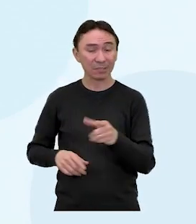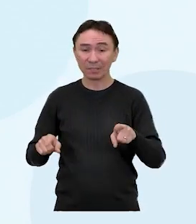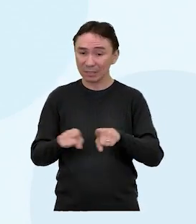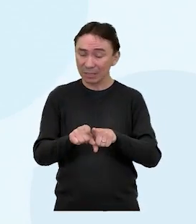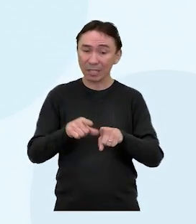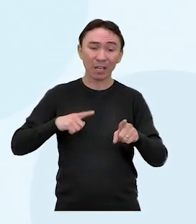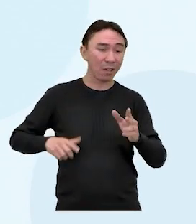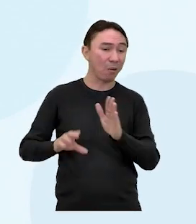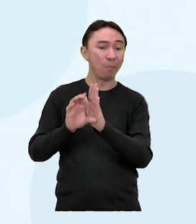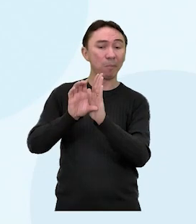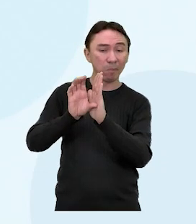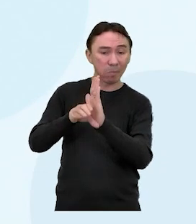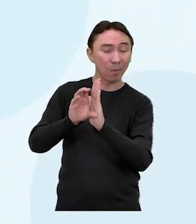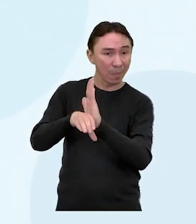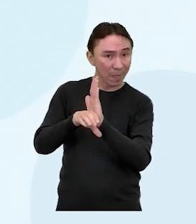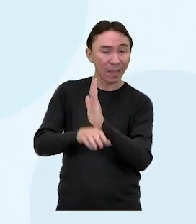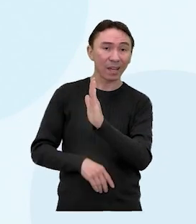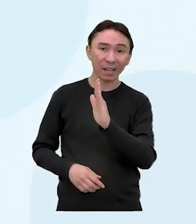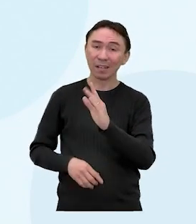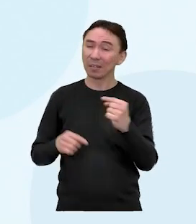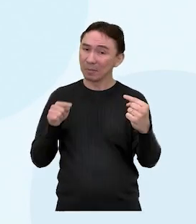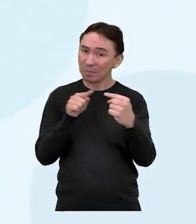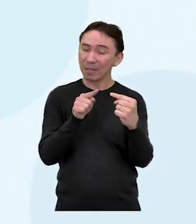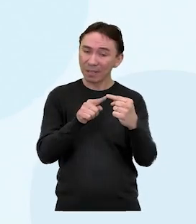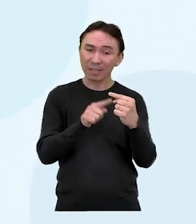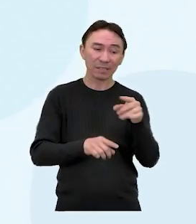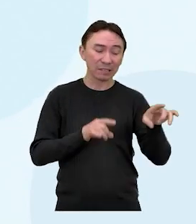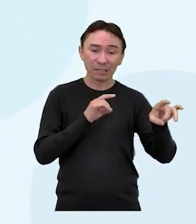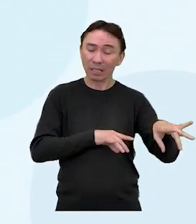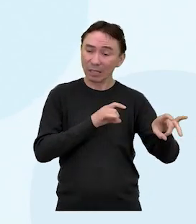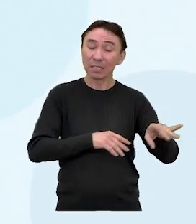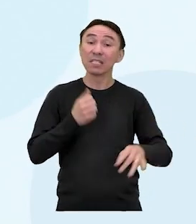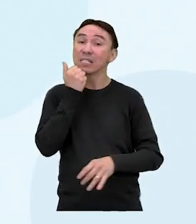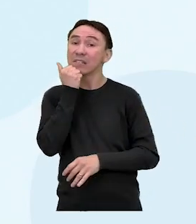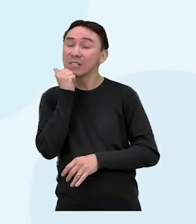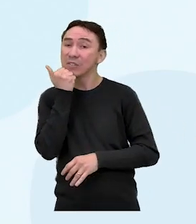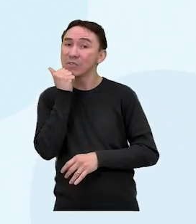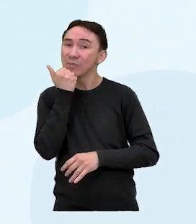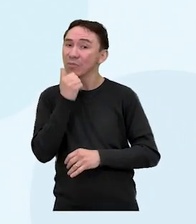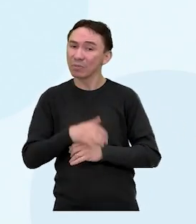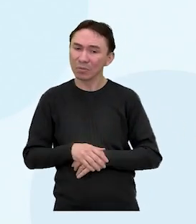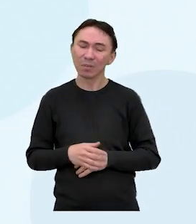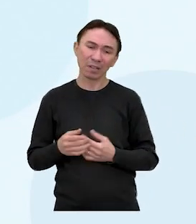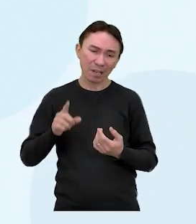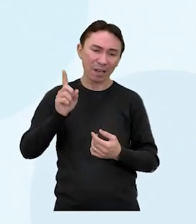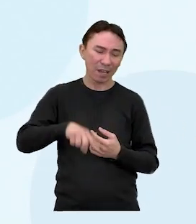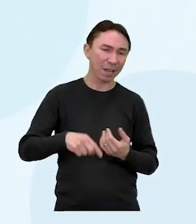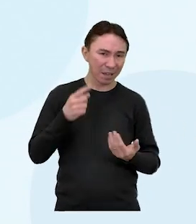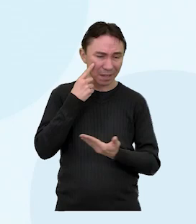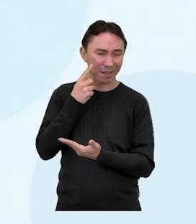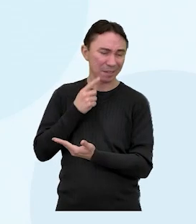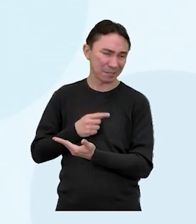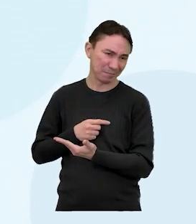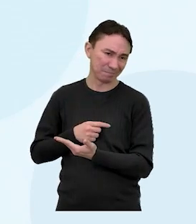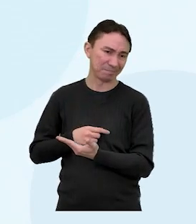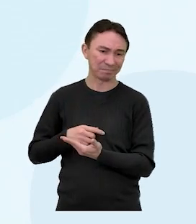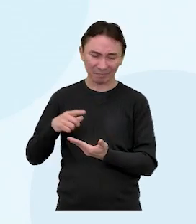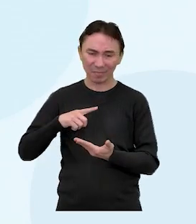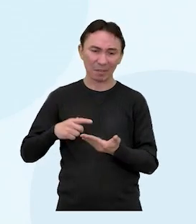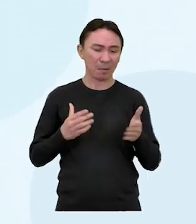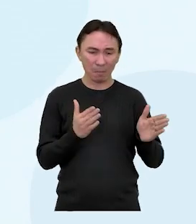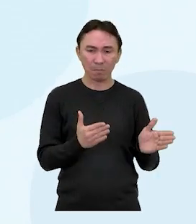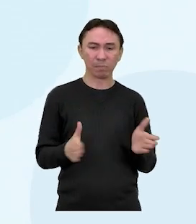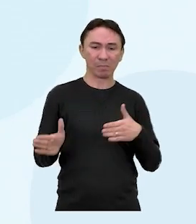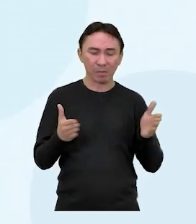conceitos ligados ao meio técnico, científico e informacional, que corresponde à evolução dos processos de produção